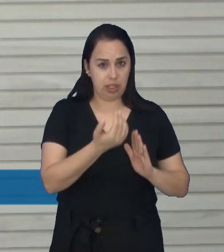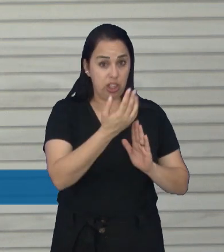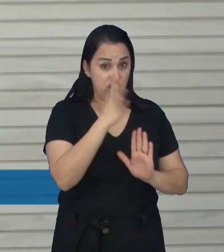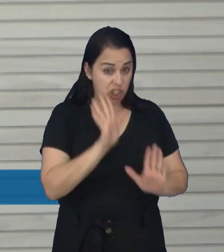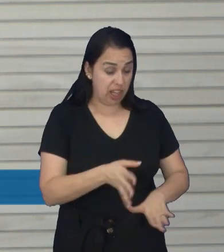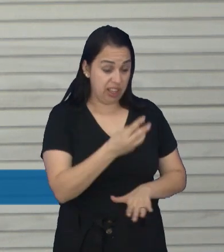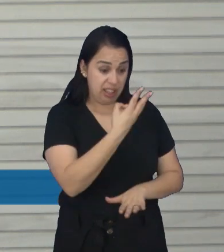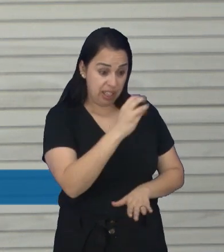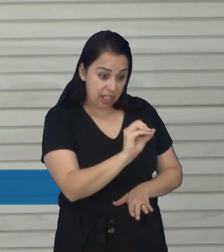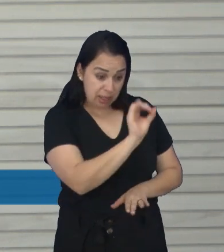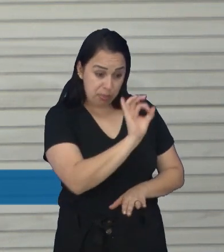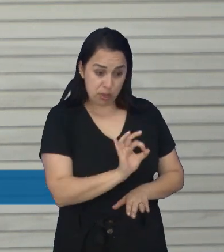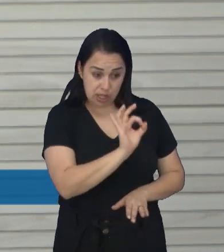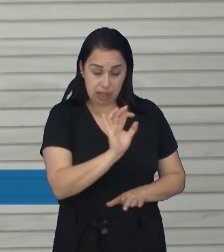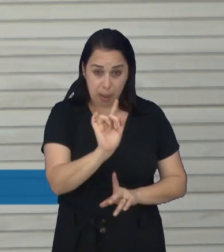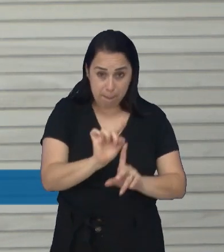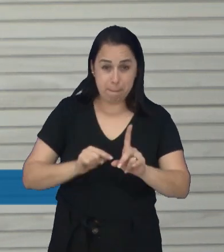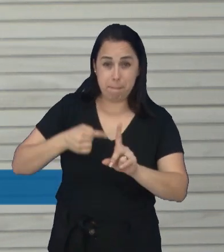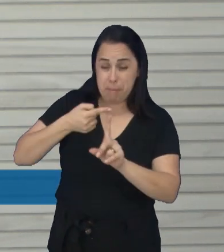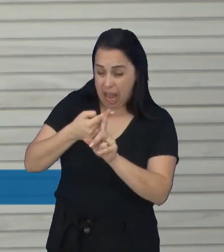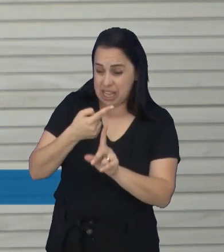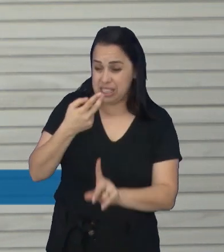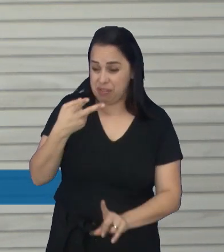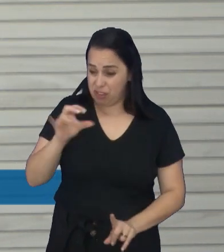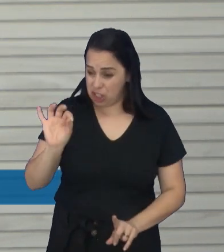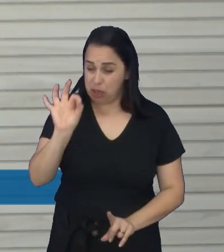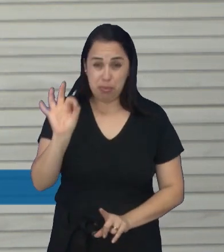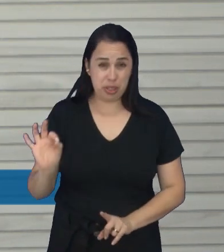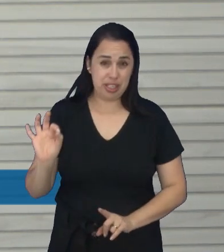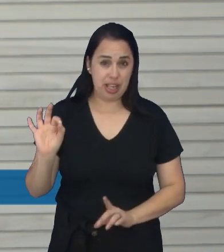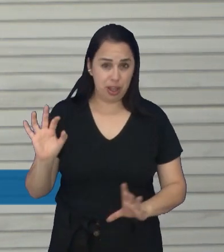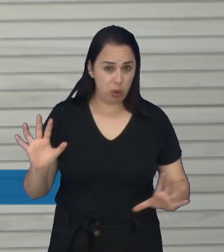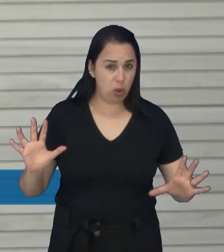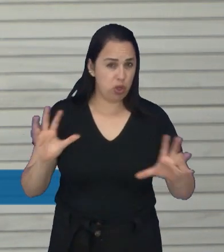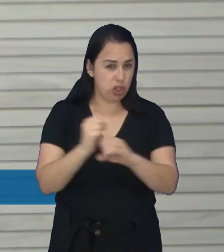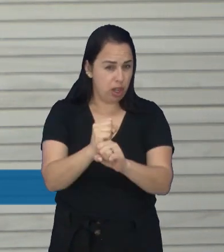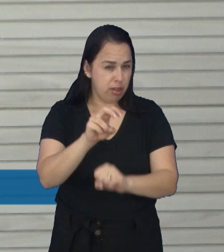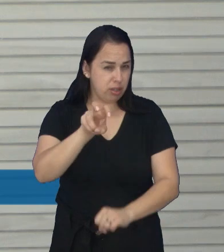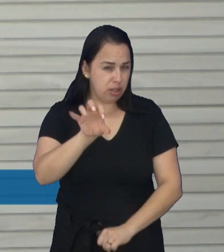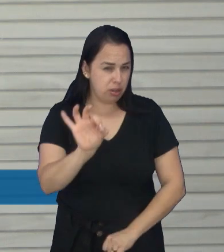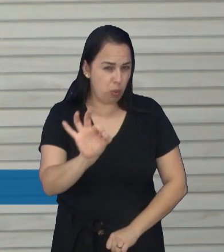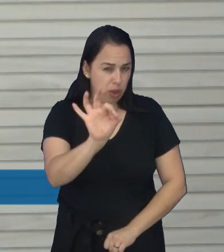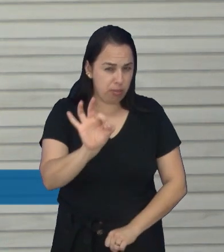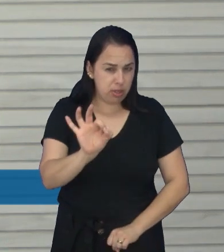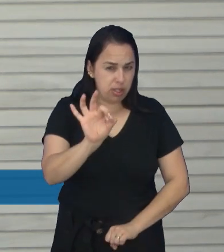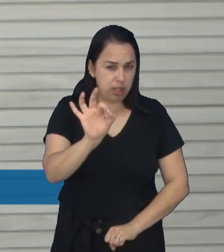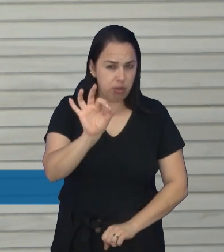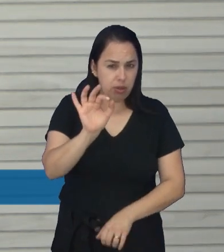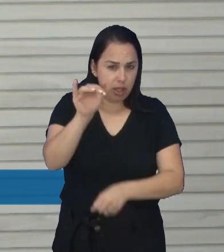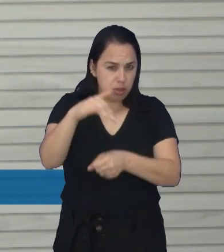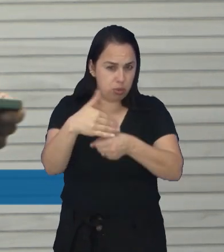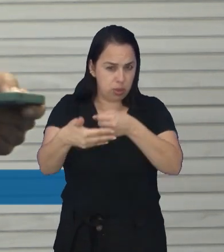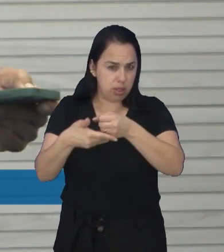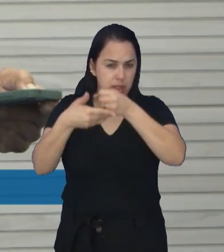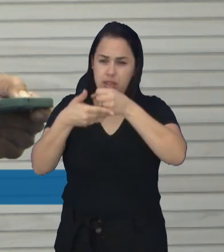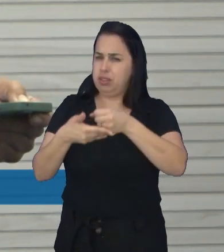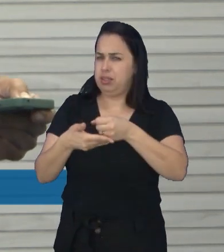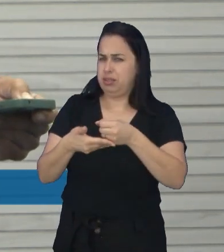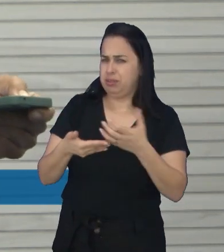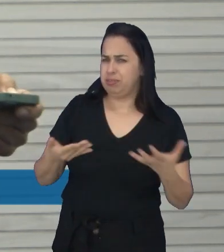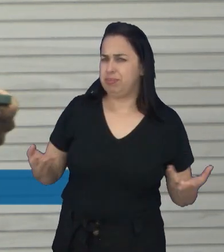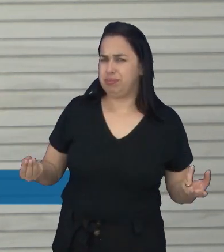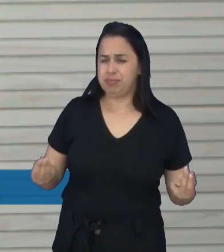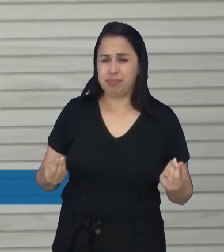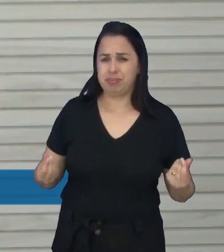de 30%, vai dar mais 20% no desconto na sustentabilidade né Isso é